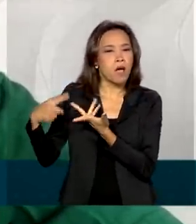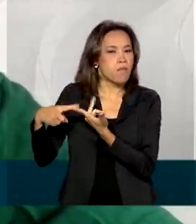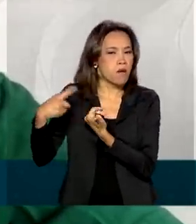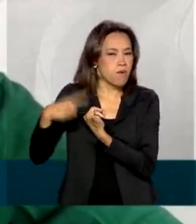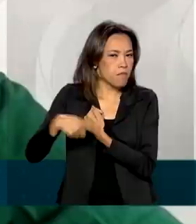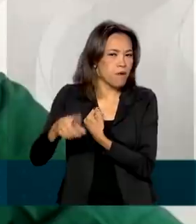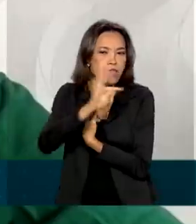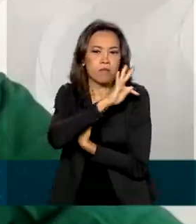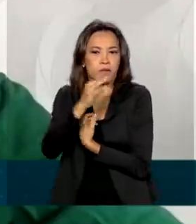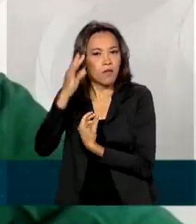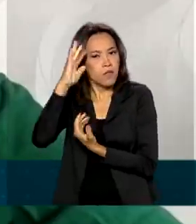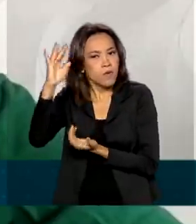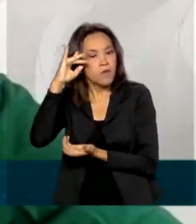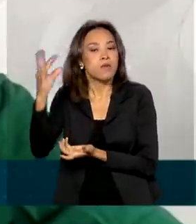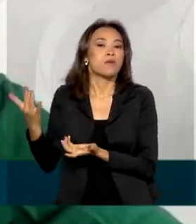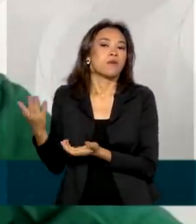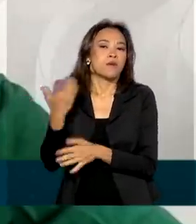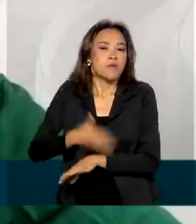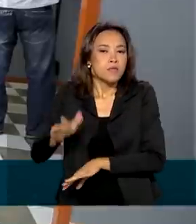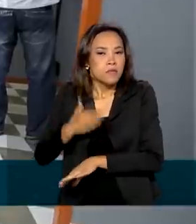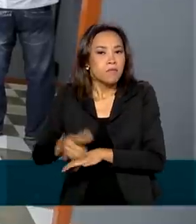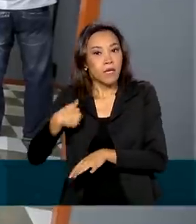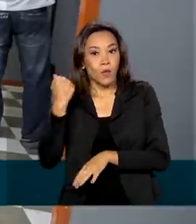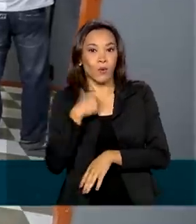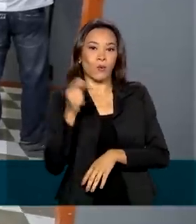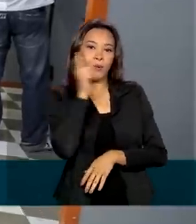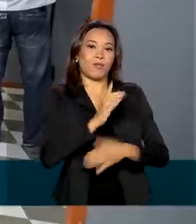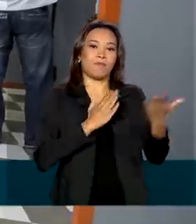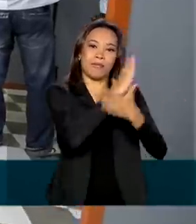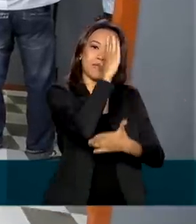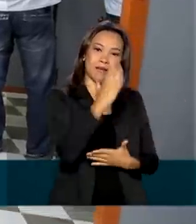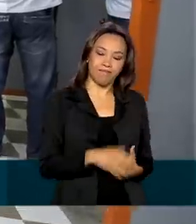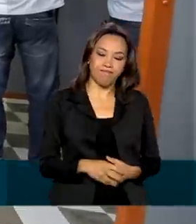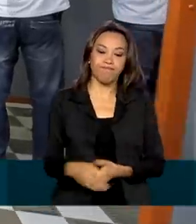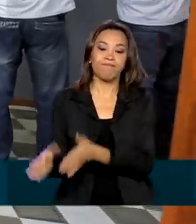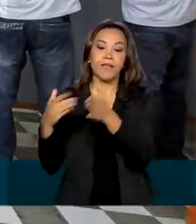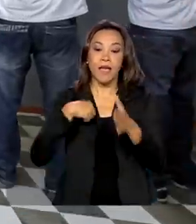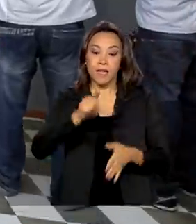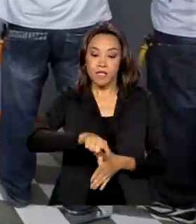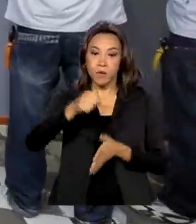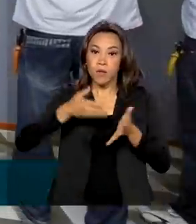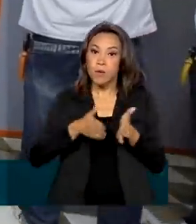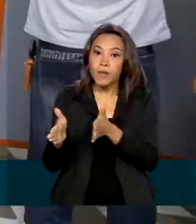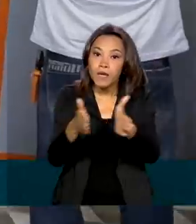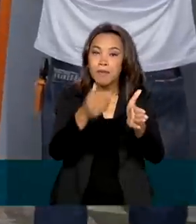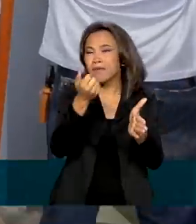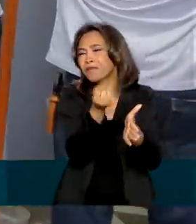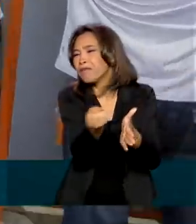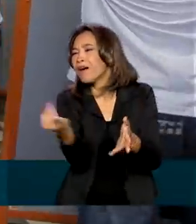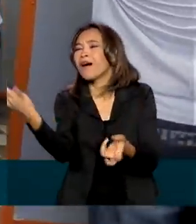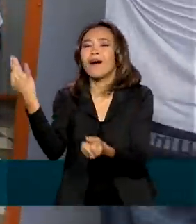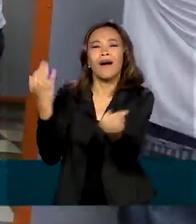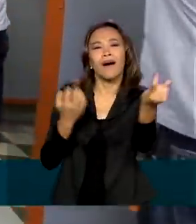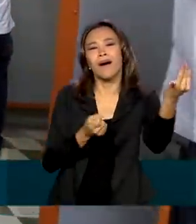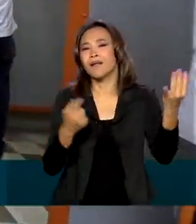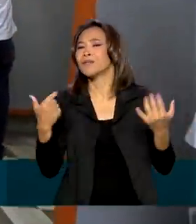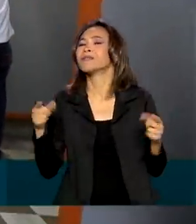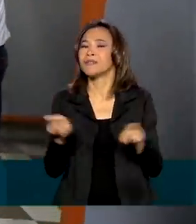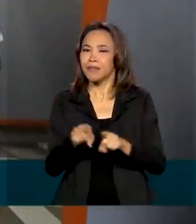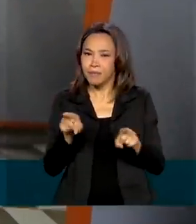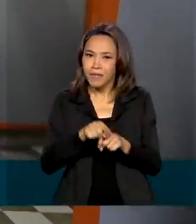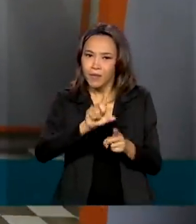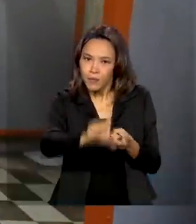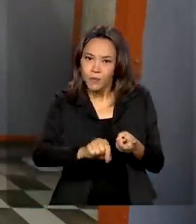e práticas necessárias para minha aprovação neste processo seletivo o caminho escolhido por um ano é o mesmo de outros milhares de estudantes no